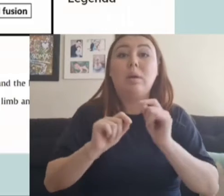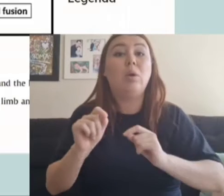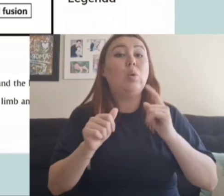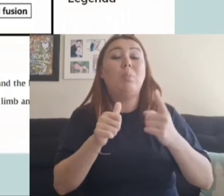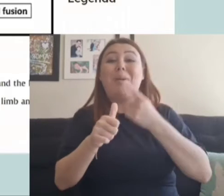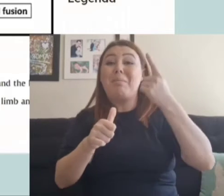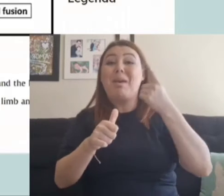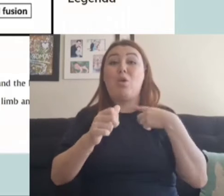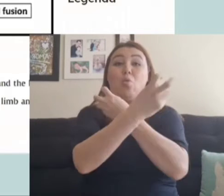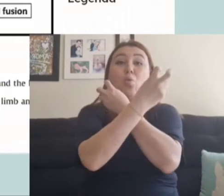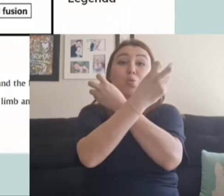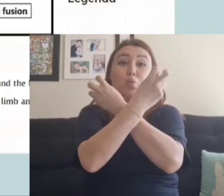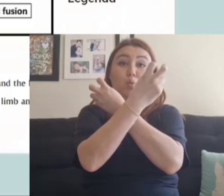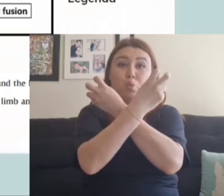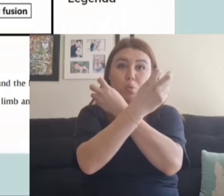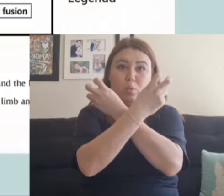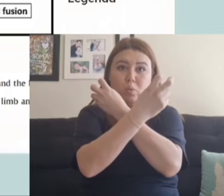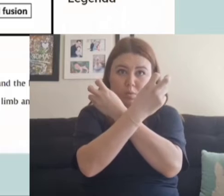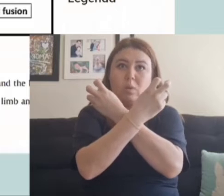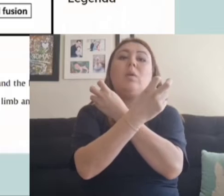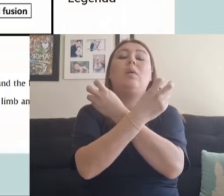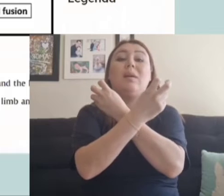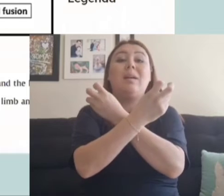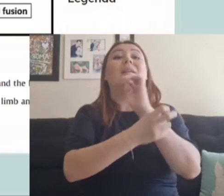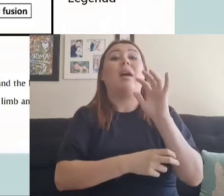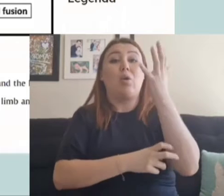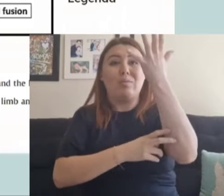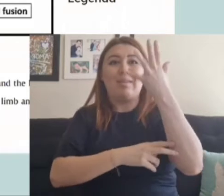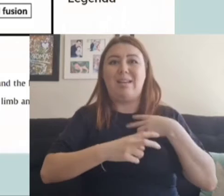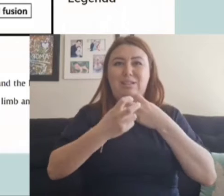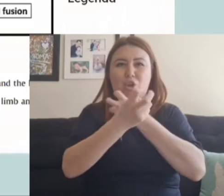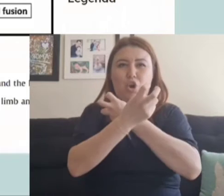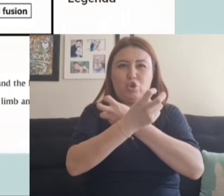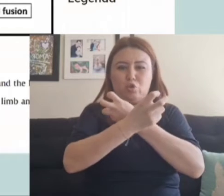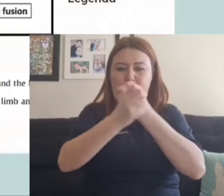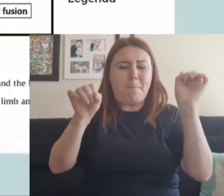a serem fechados durante o desenvolvimento do filhote.